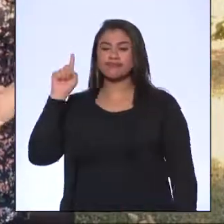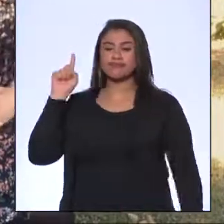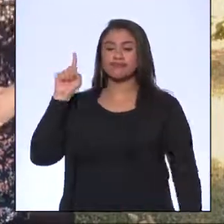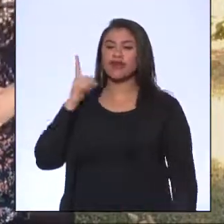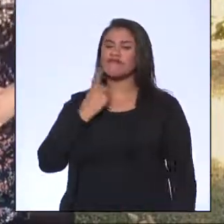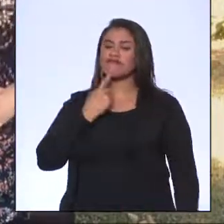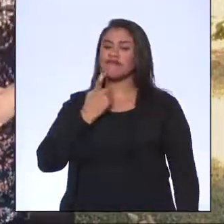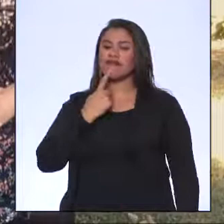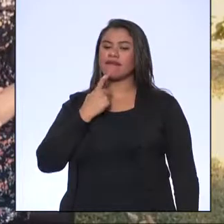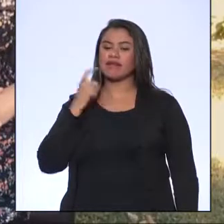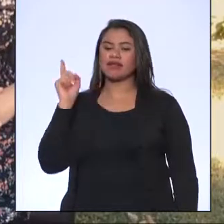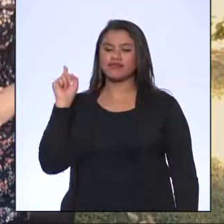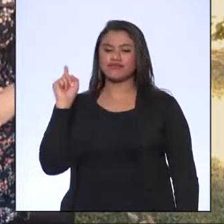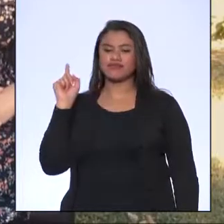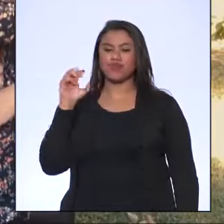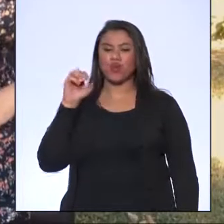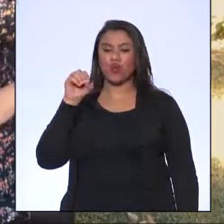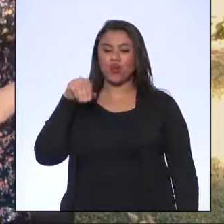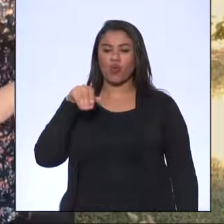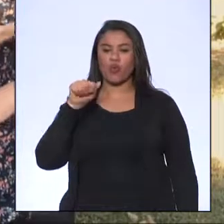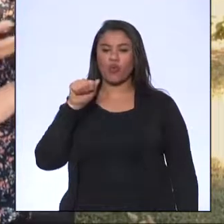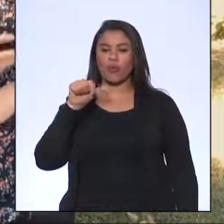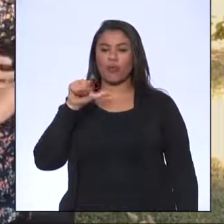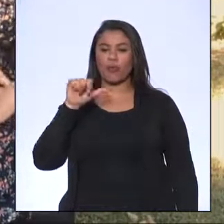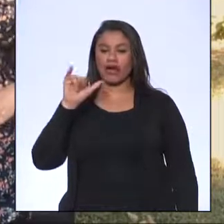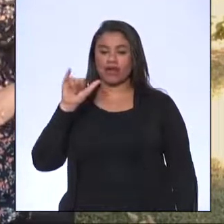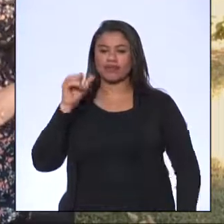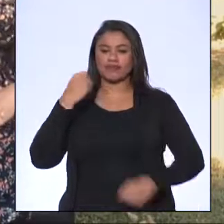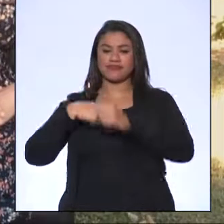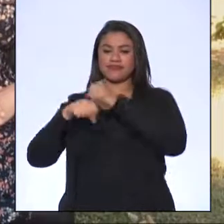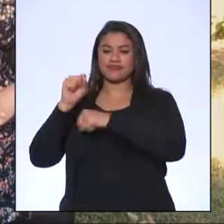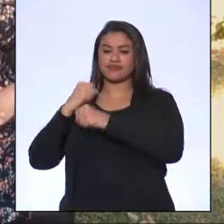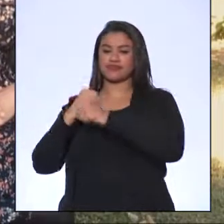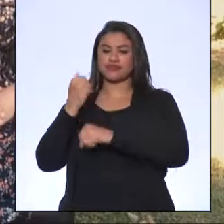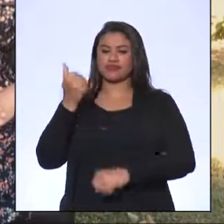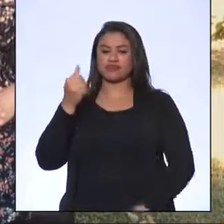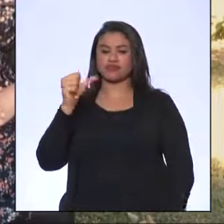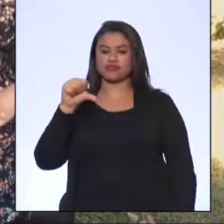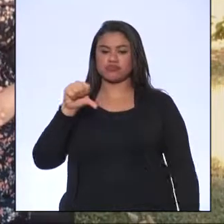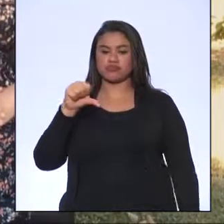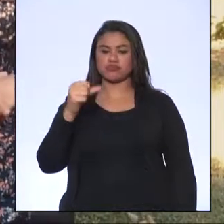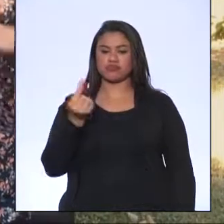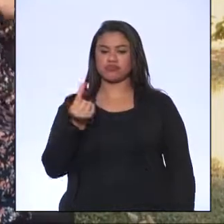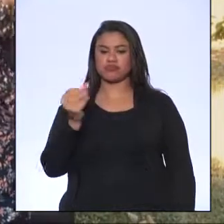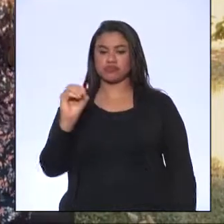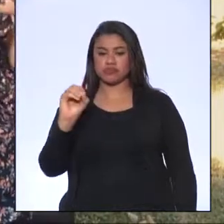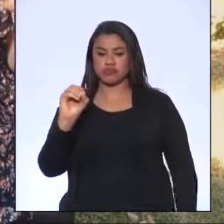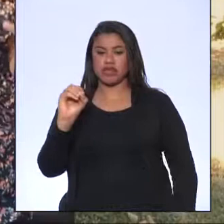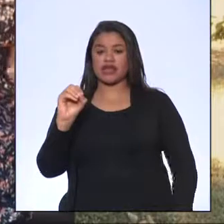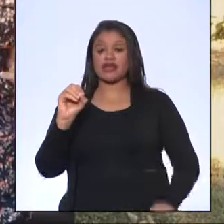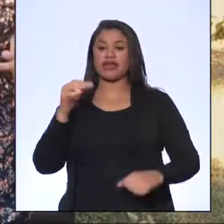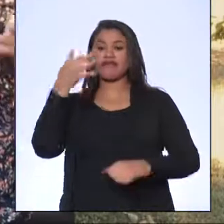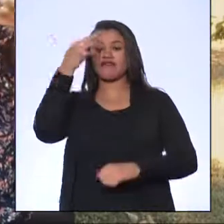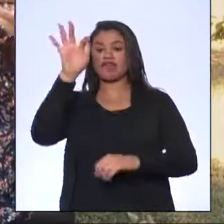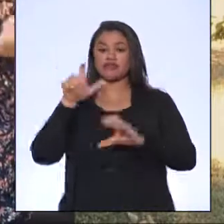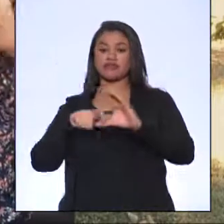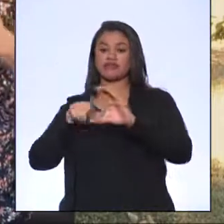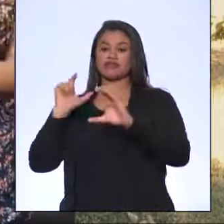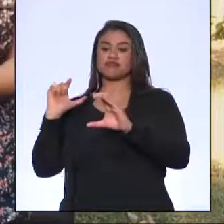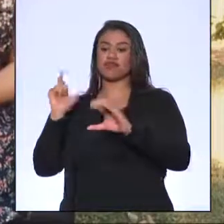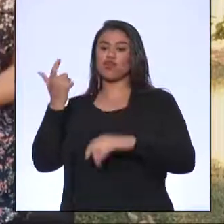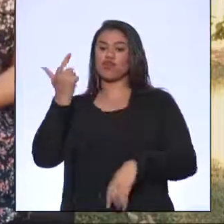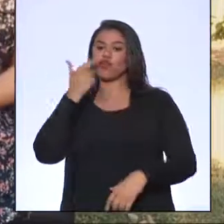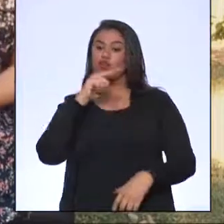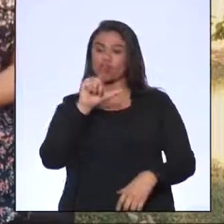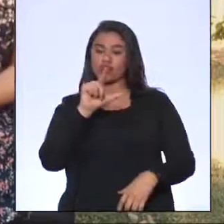O Mali, em 1960, tinha acabado de conquistar a sua independência da França. E o seu primeiro governo, como